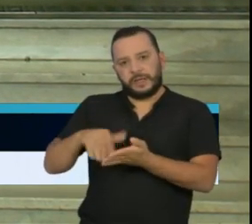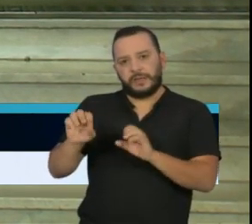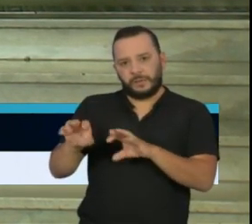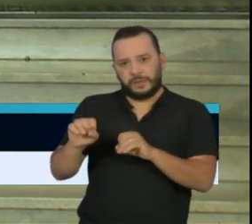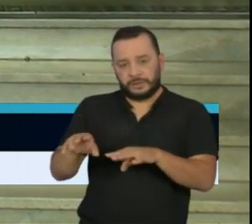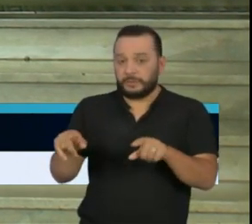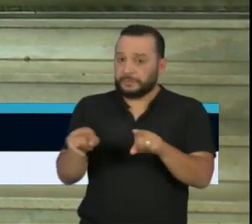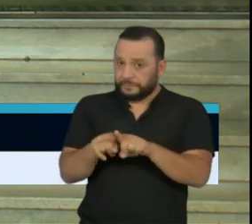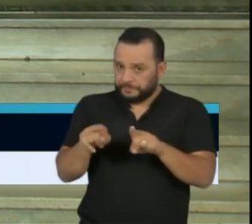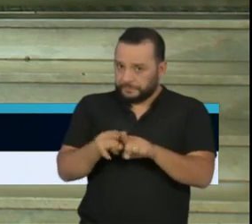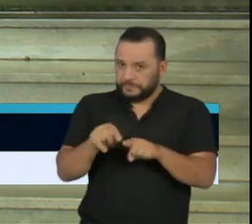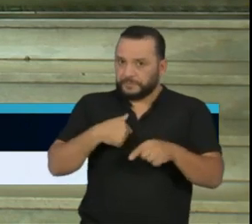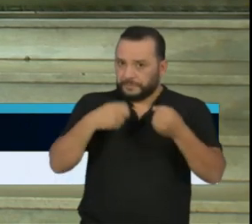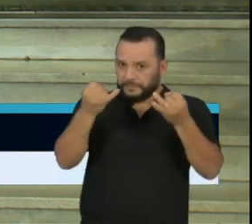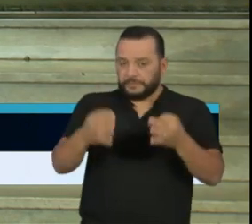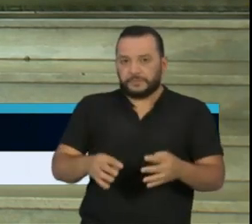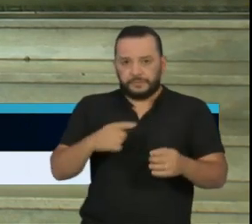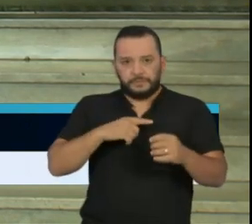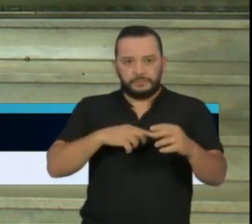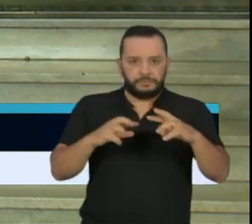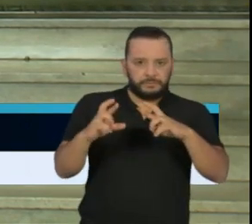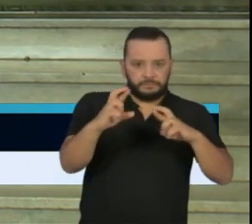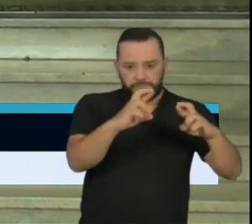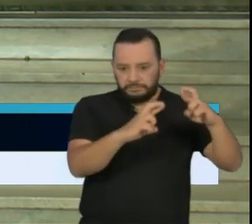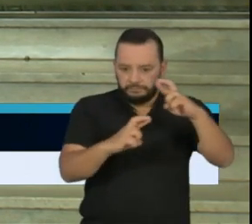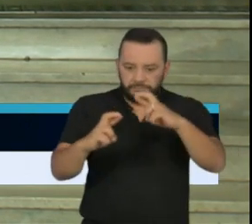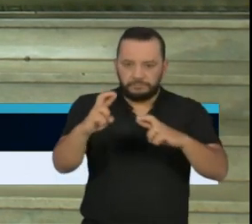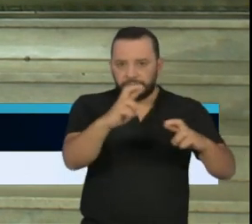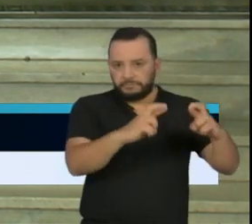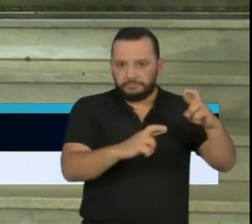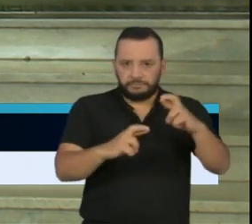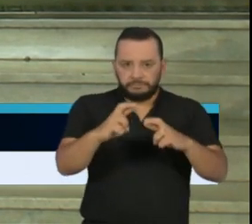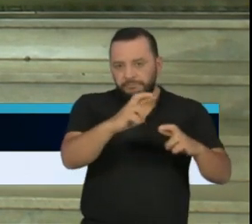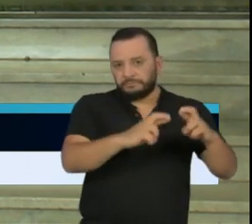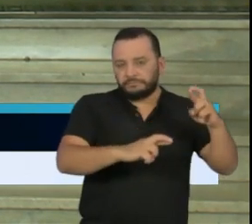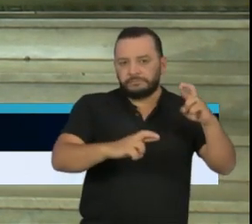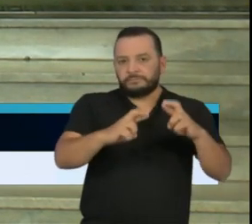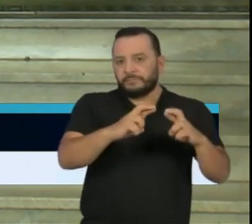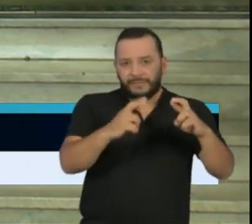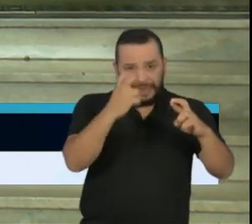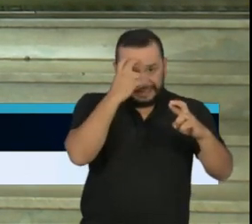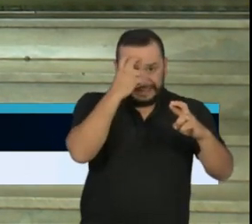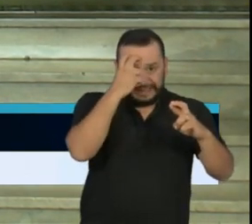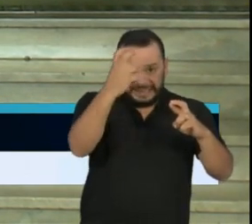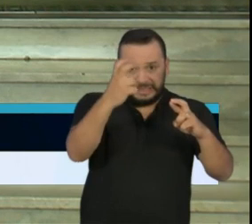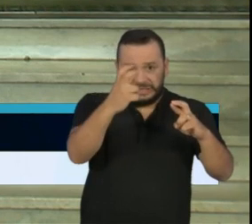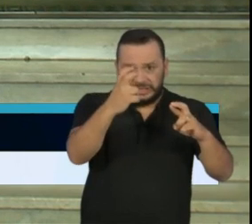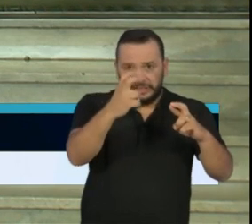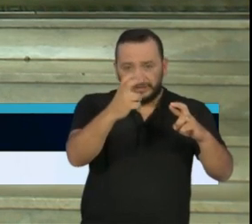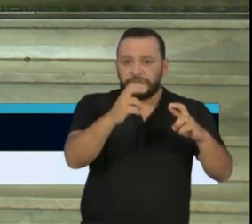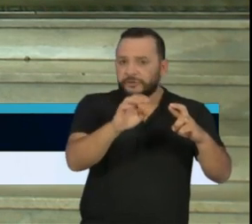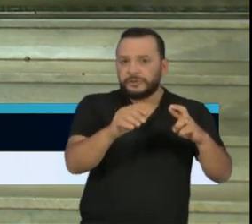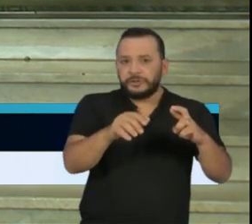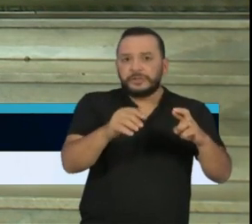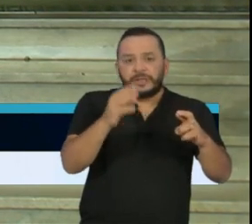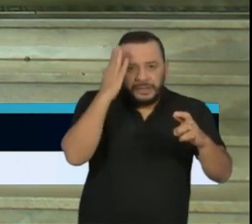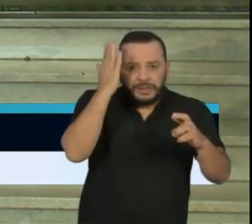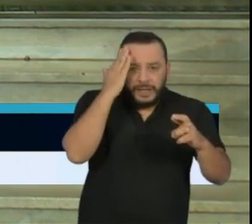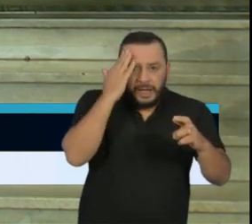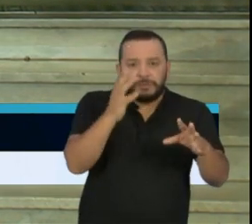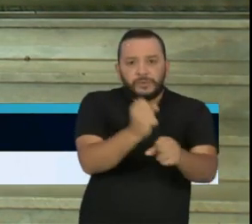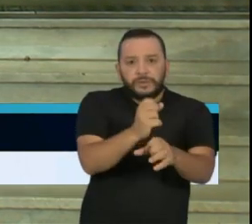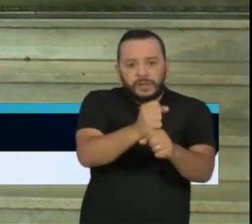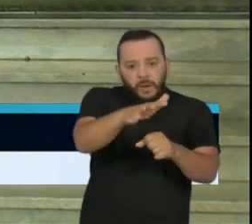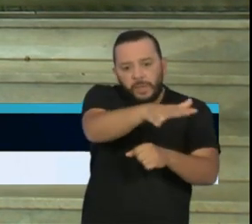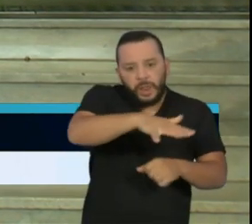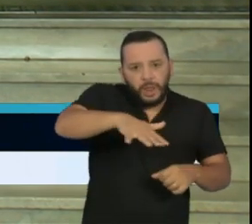sistema de monitoramento inteligente. O sistema de monitoramento inteligente de São Paulo apurou que a taxa de isolamento na